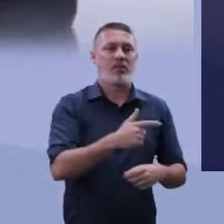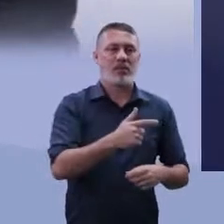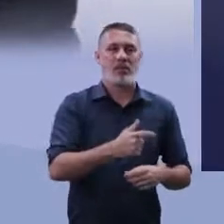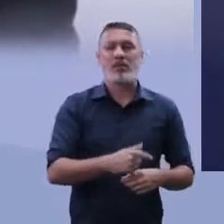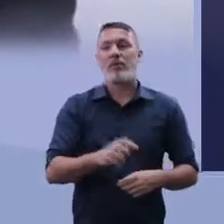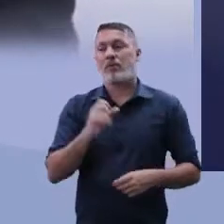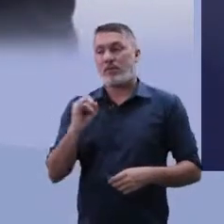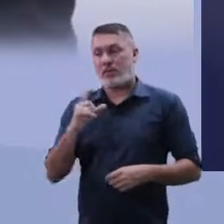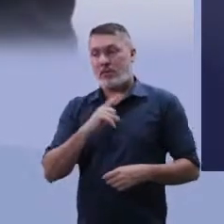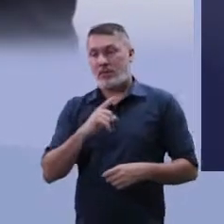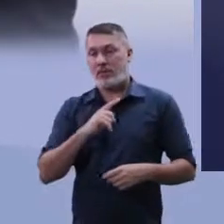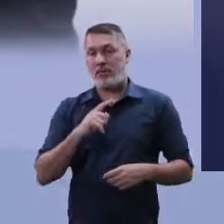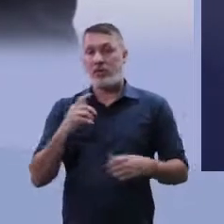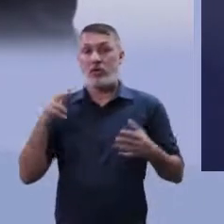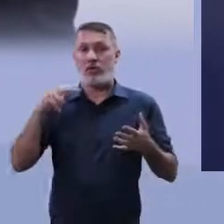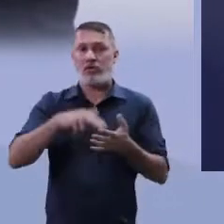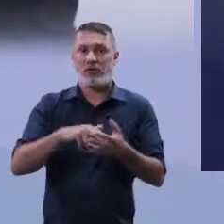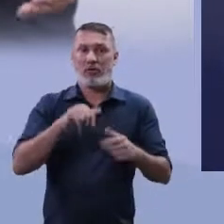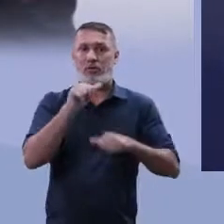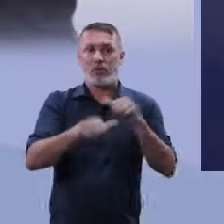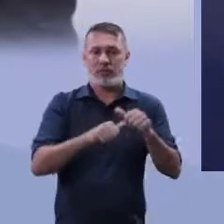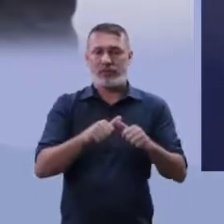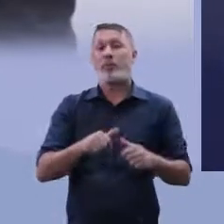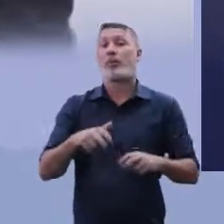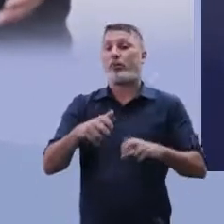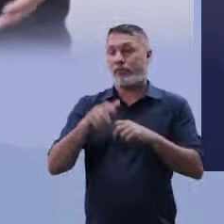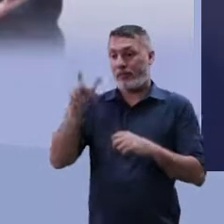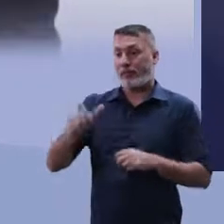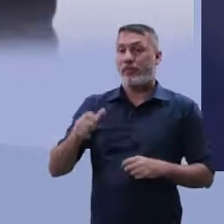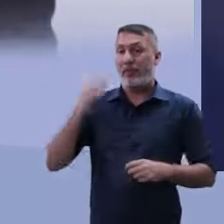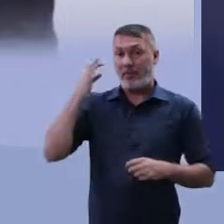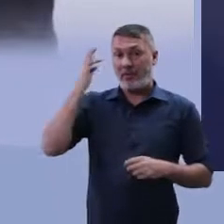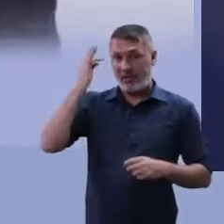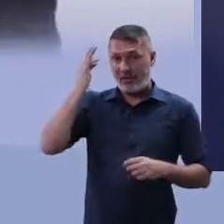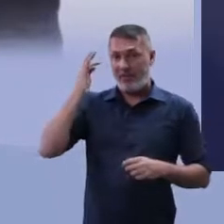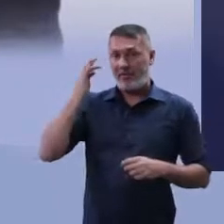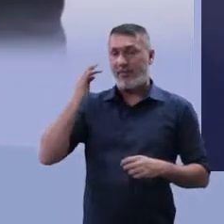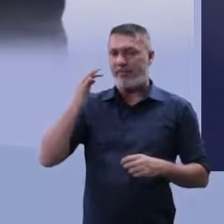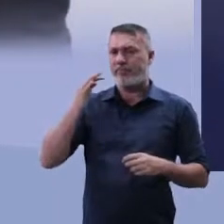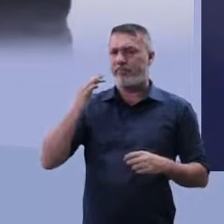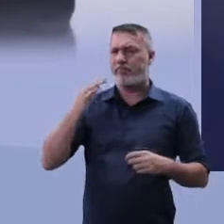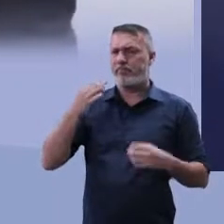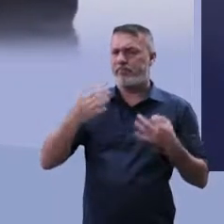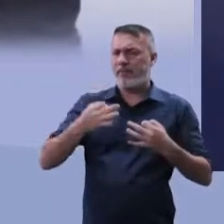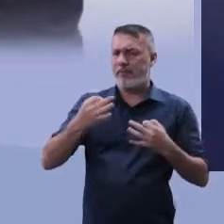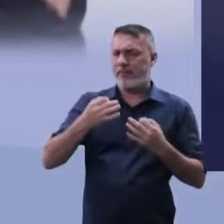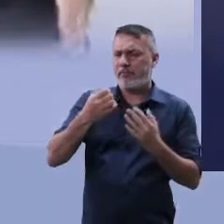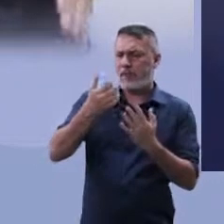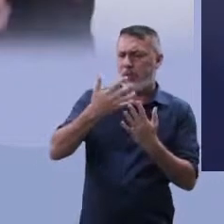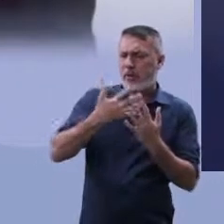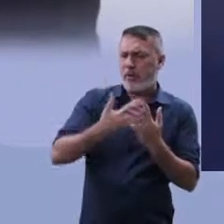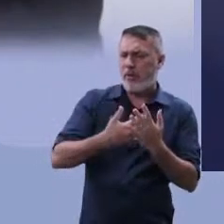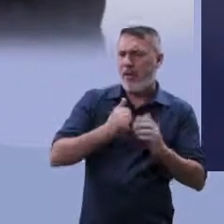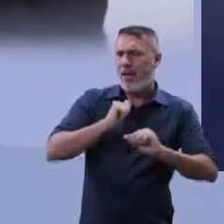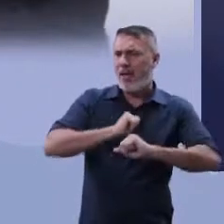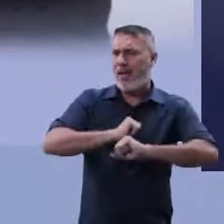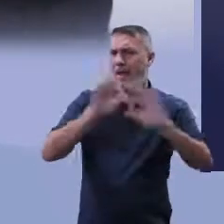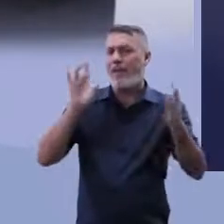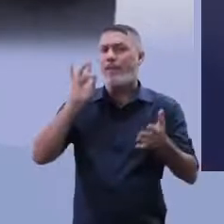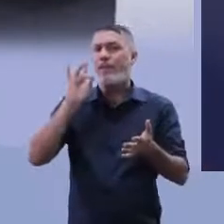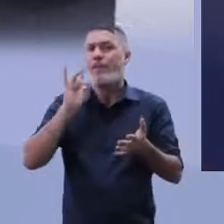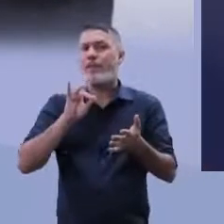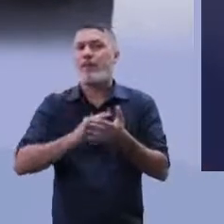está longe, mas quando ele chega, revoltam-se. Então, Maquiavel faz uma leitura